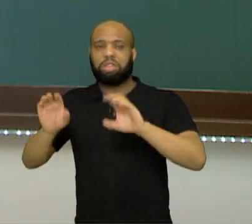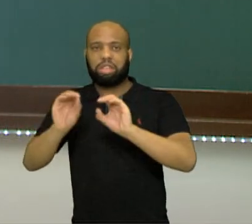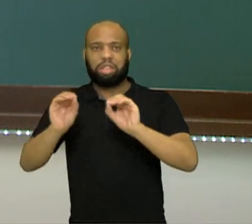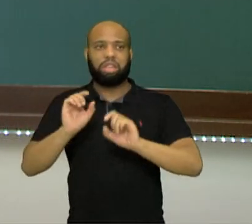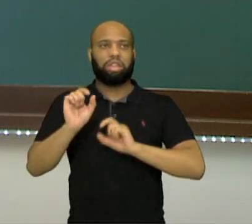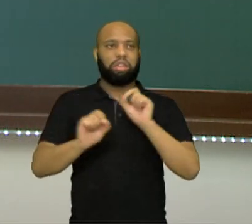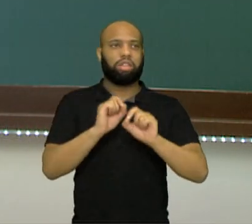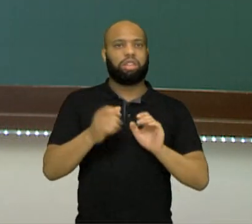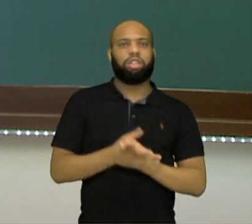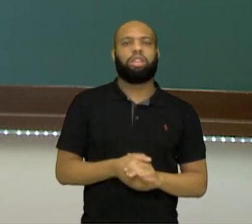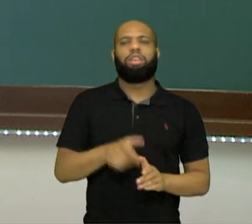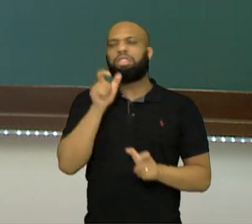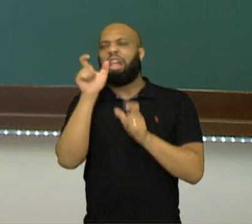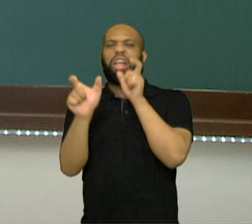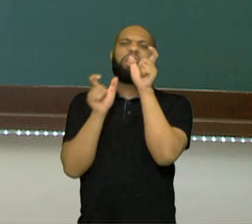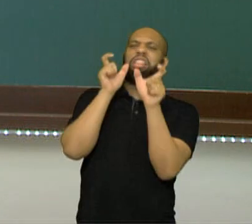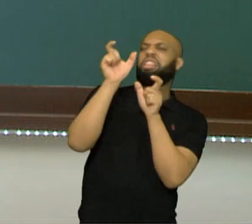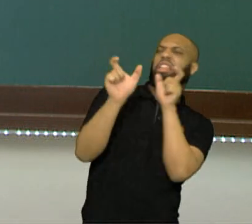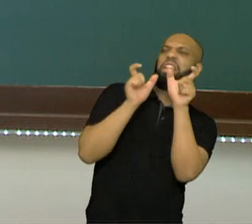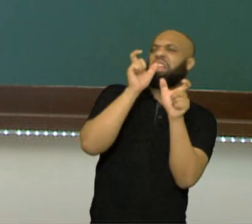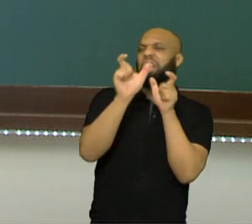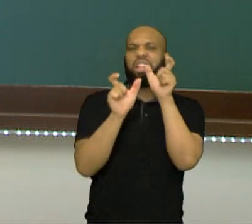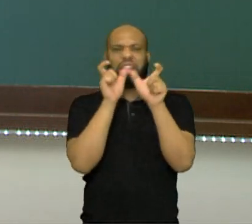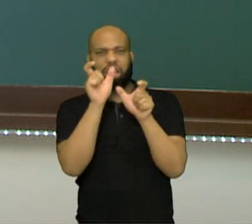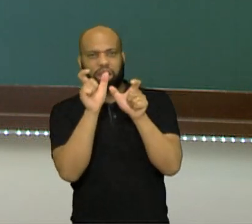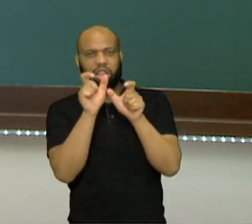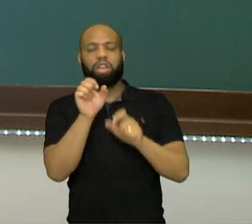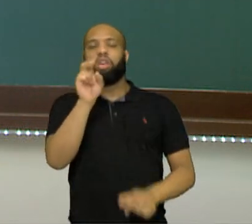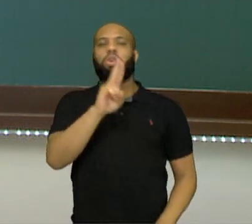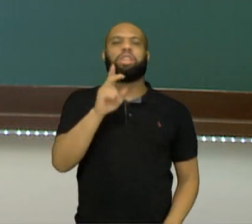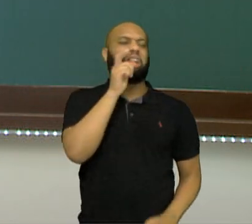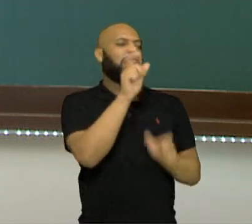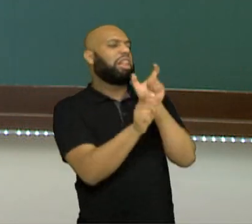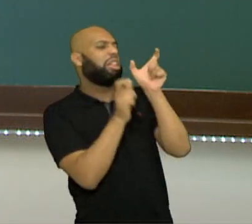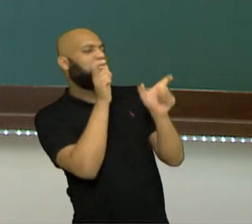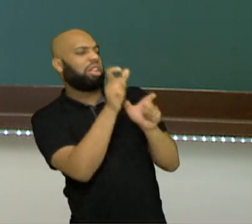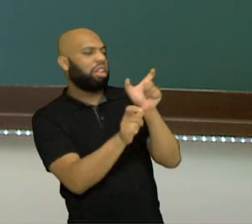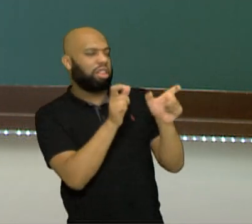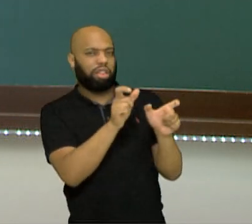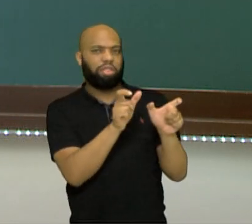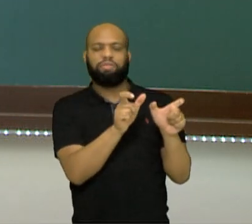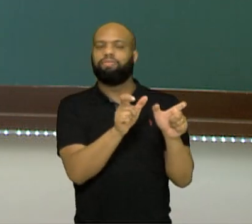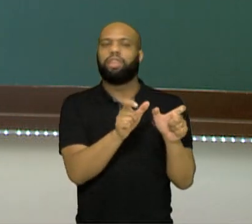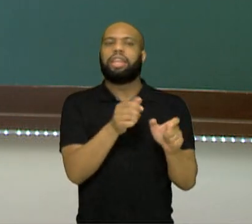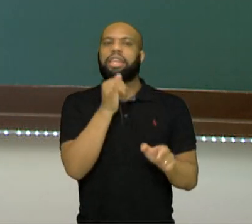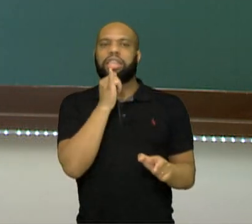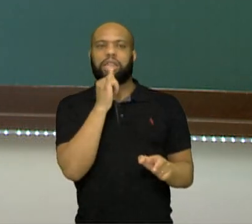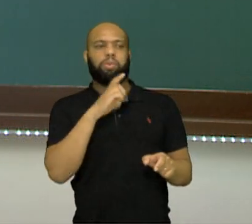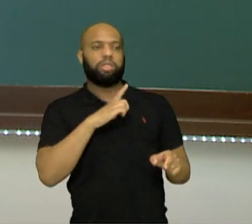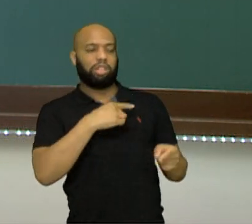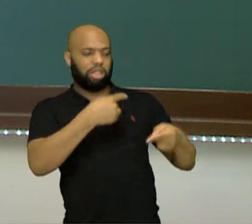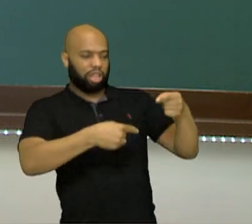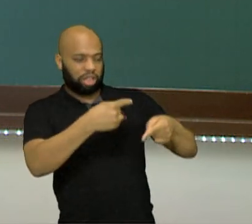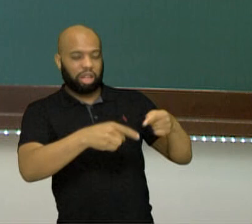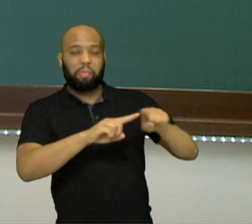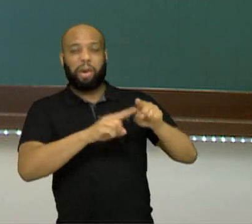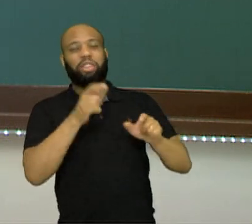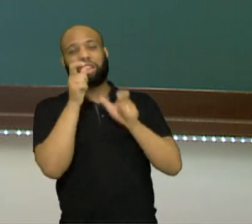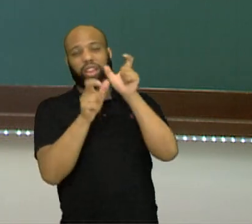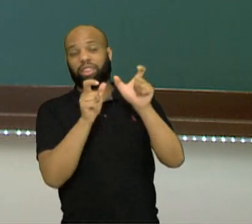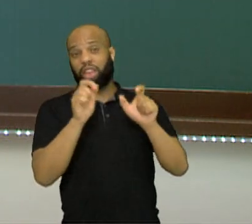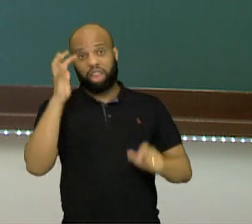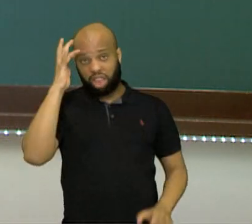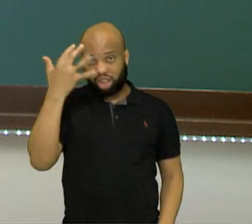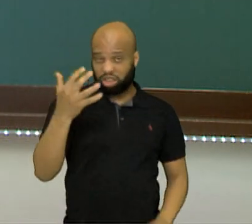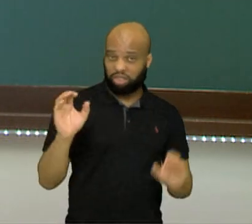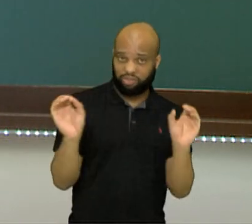o xingamento. Você utilizar um xingamento contra alguém em uma discussão não resolve absolutamente nada, você